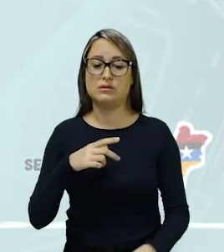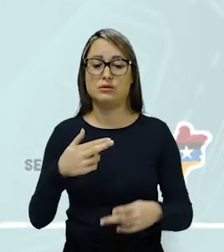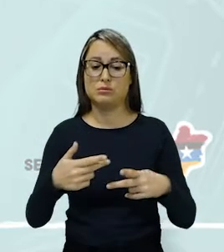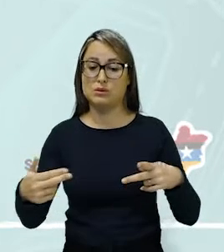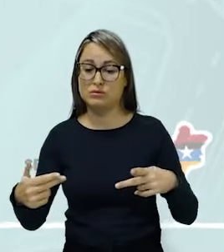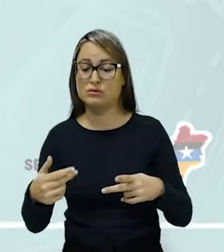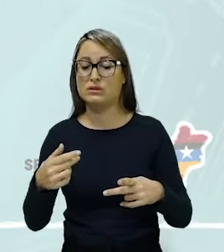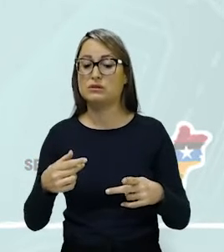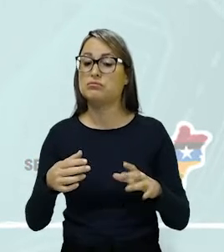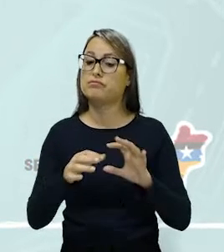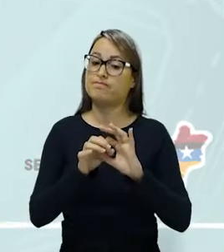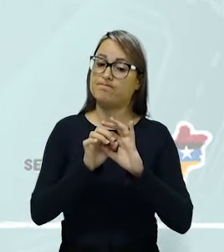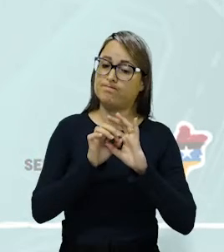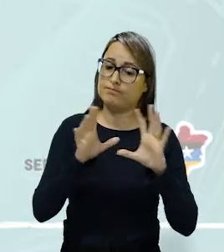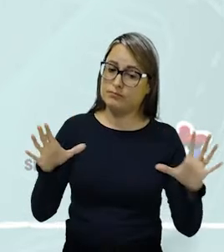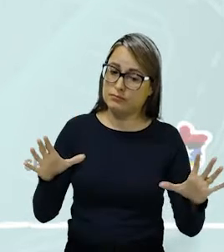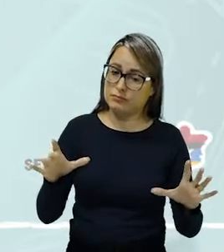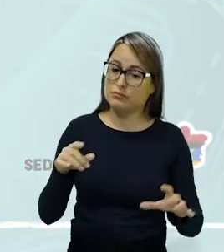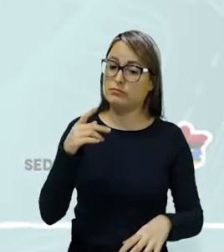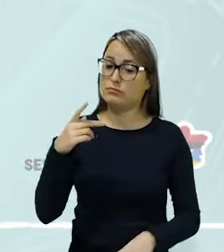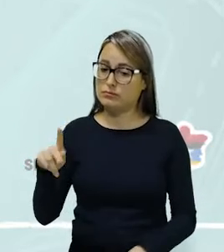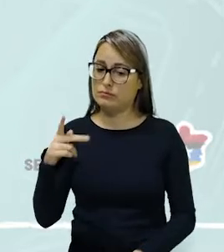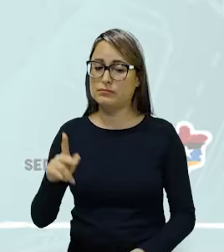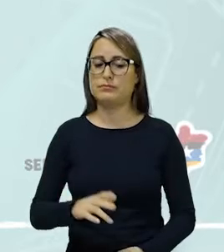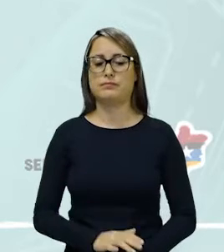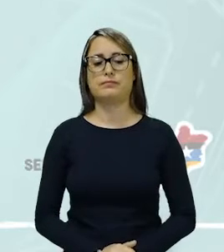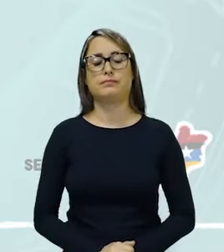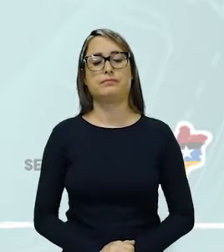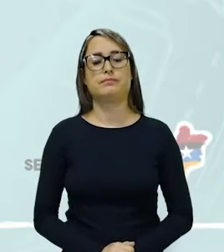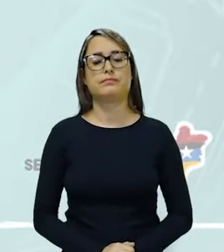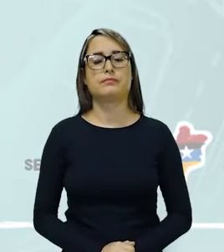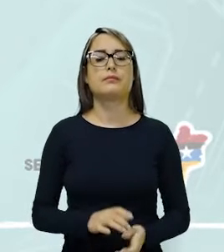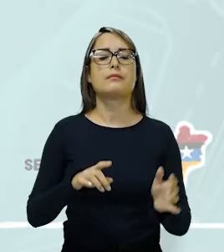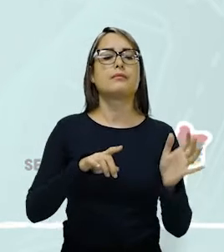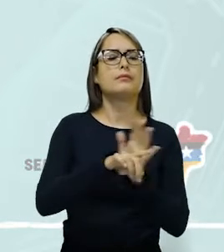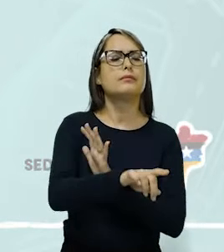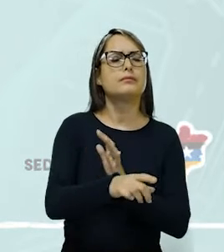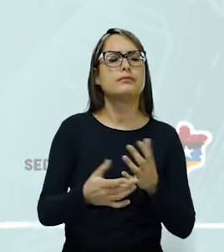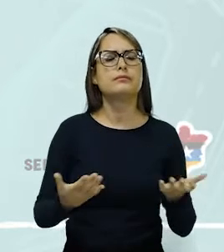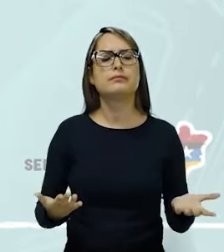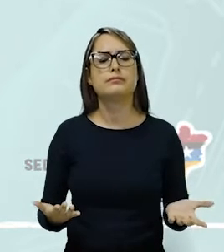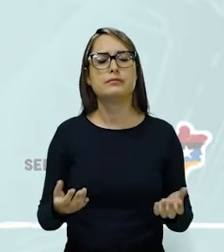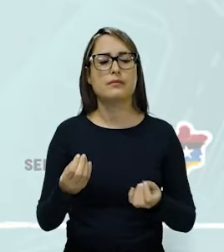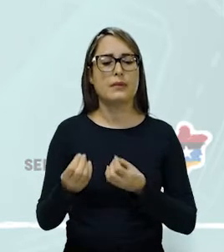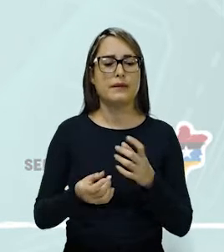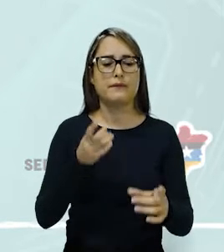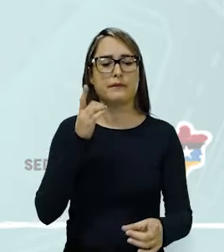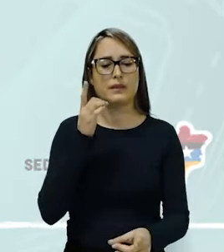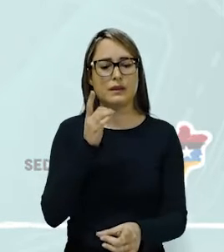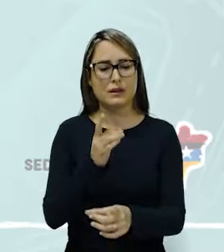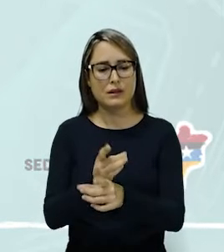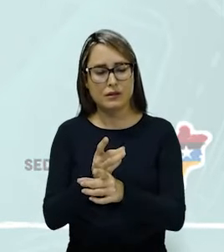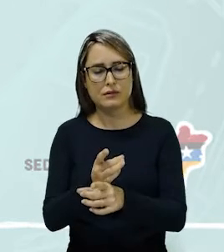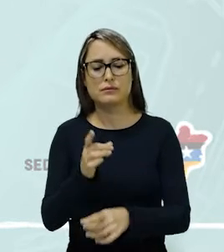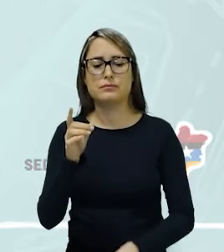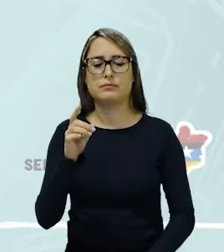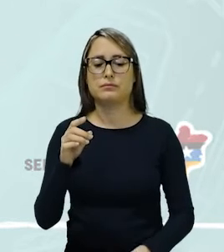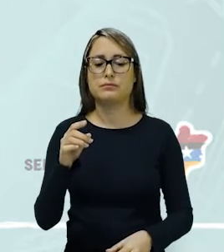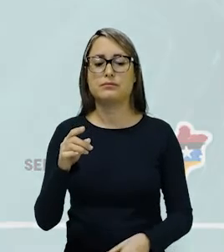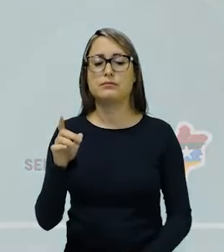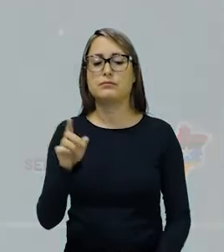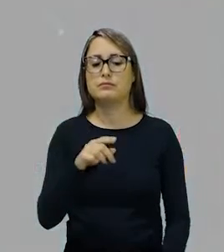a devida autorização daquele órgão. Bom, pergunta. Identifique a alternativa que